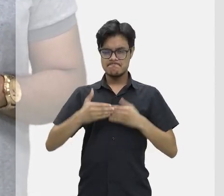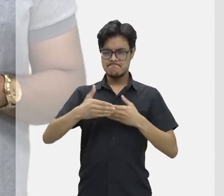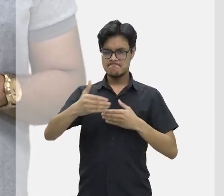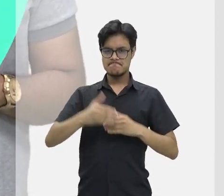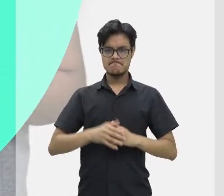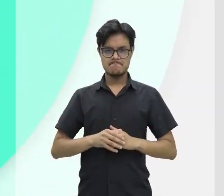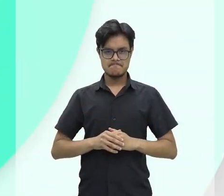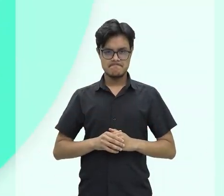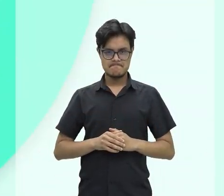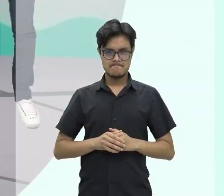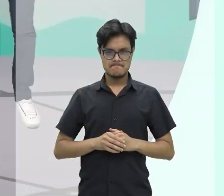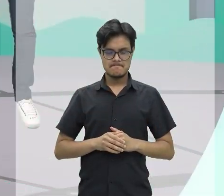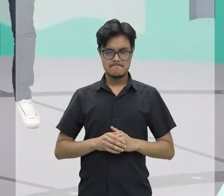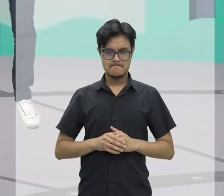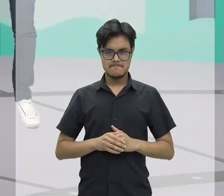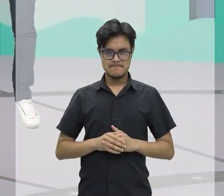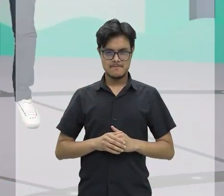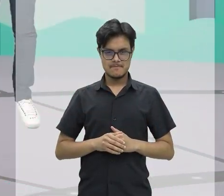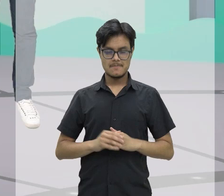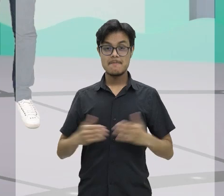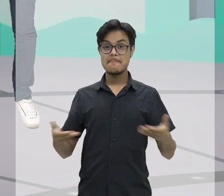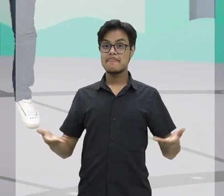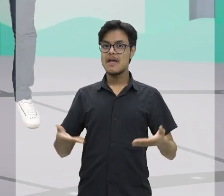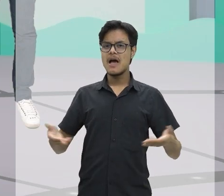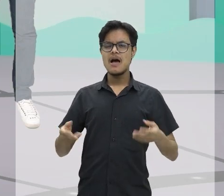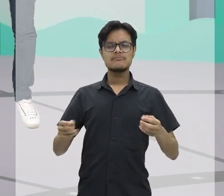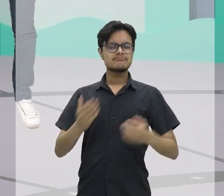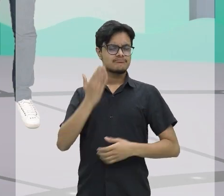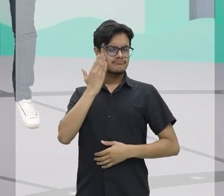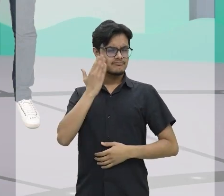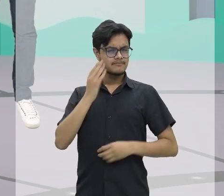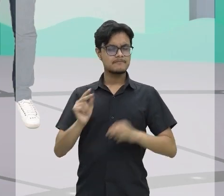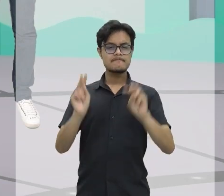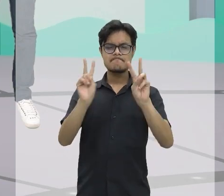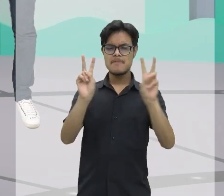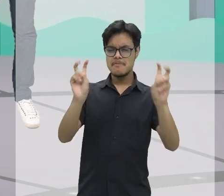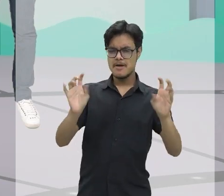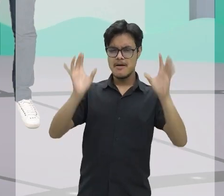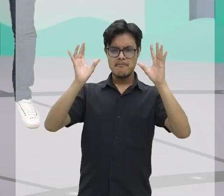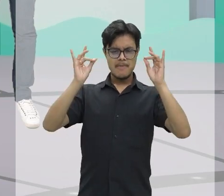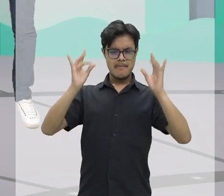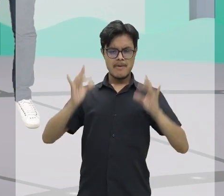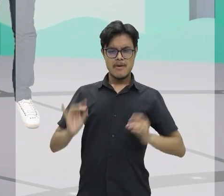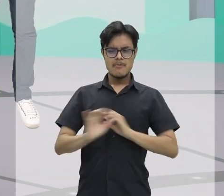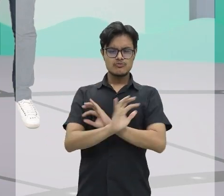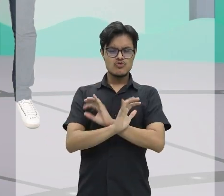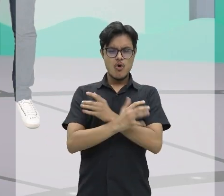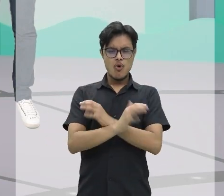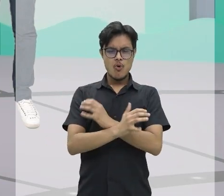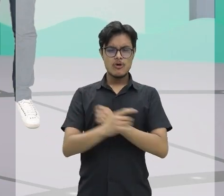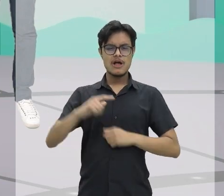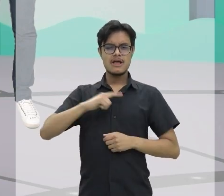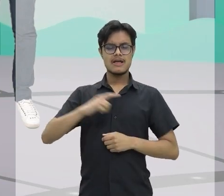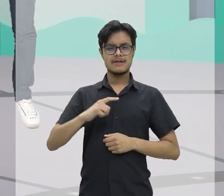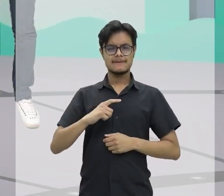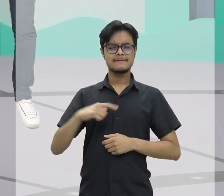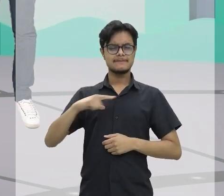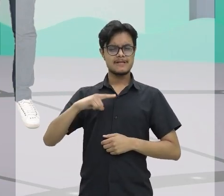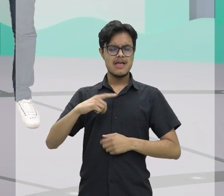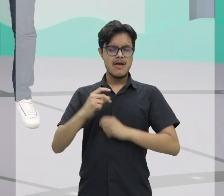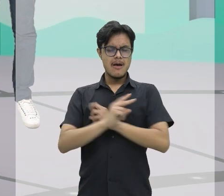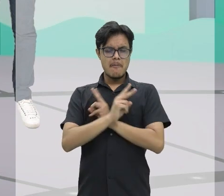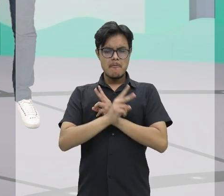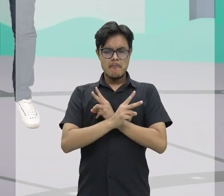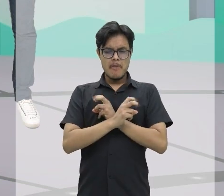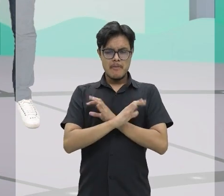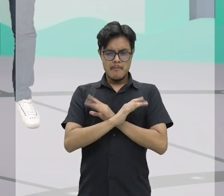aula. E agora nós vamos conhecer um pouco mais aí do sistema esquelético, né? Esse sistema que traz um pouco aí dos nossos